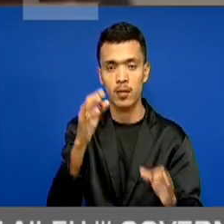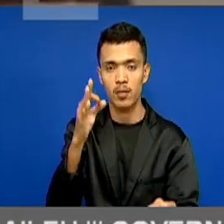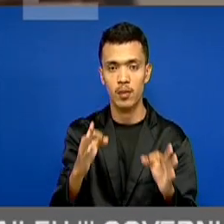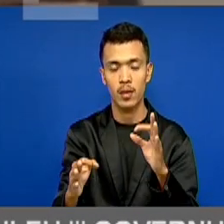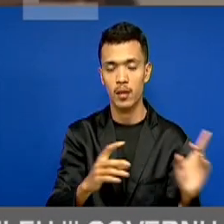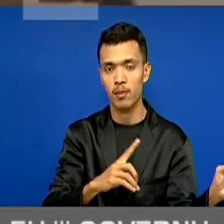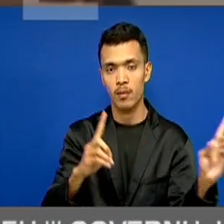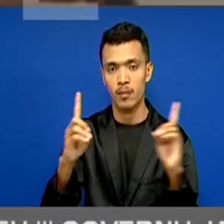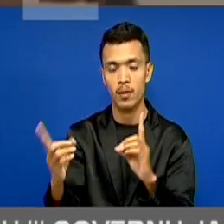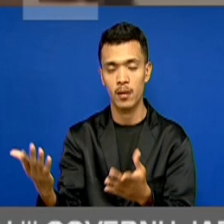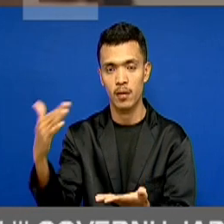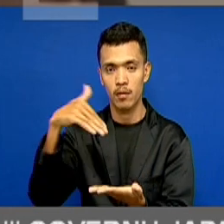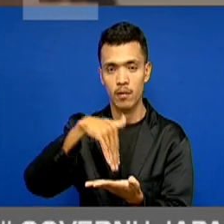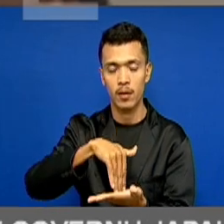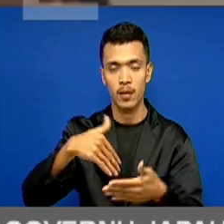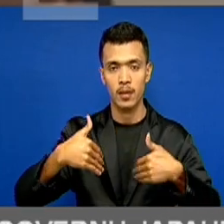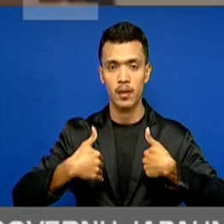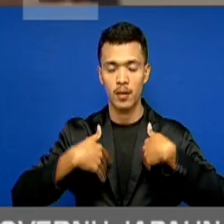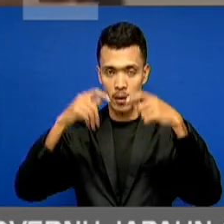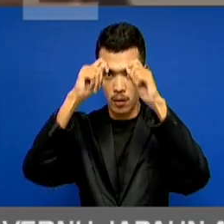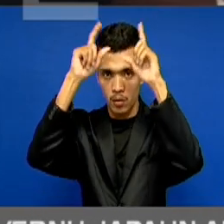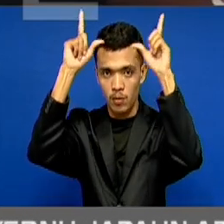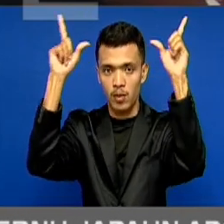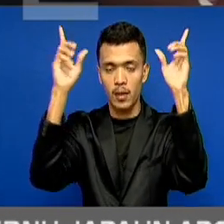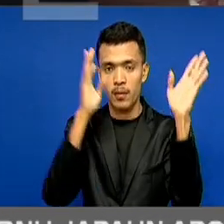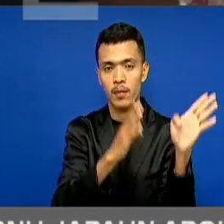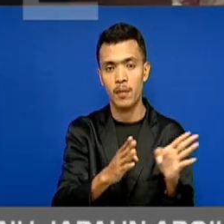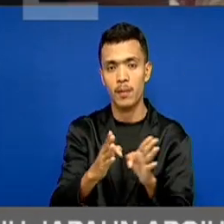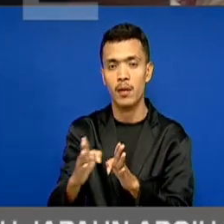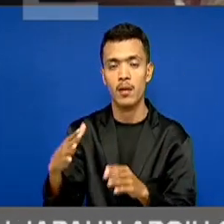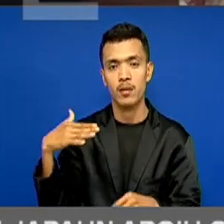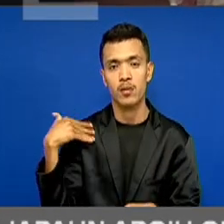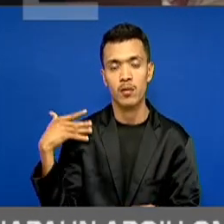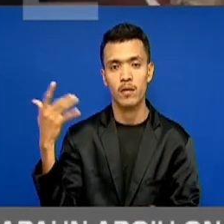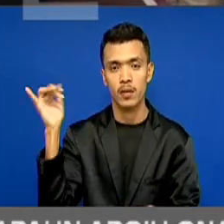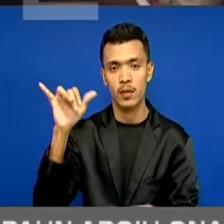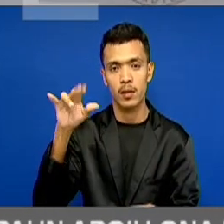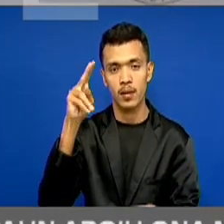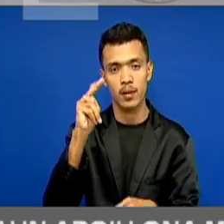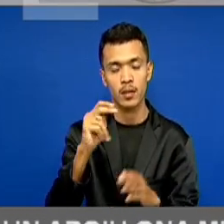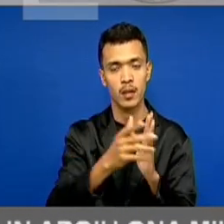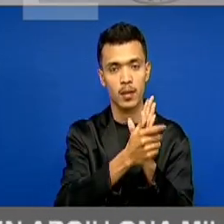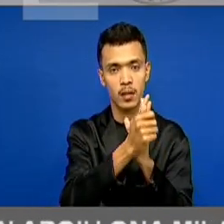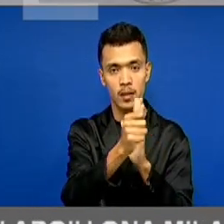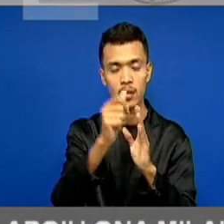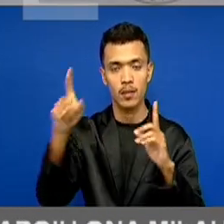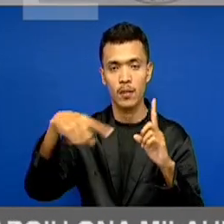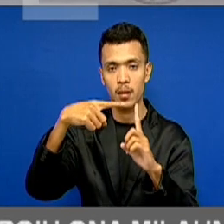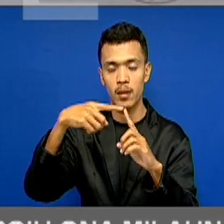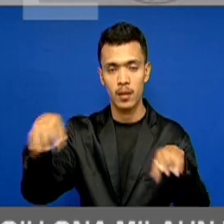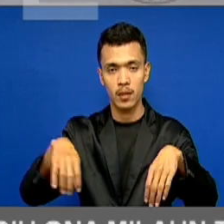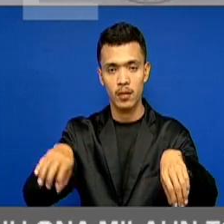ricas e a Timor-Leste. Meios nenu dar preparativos basalven ne habilidade, banhira halo serviço e herai liur